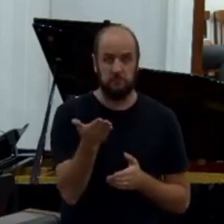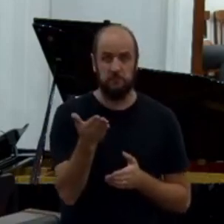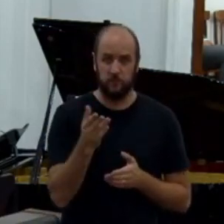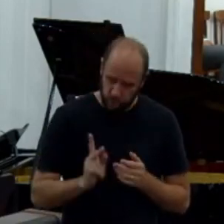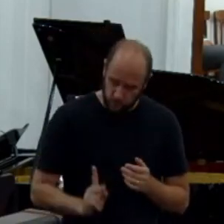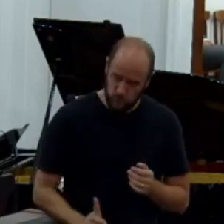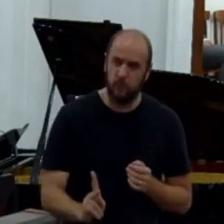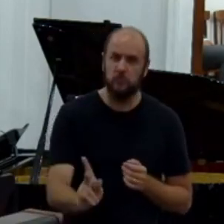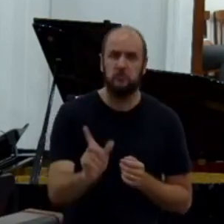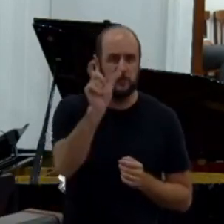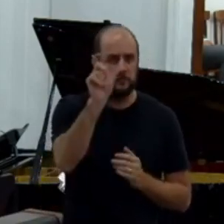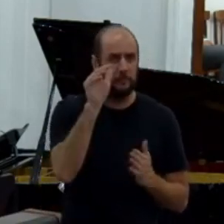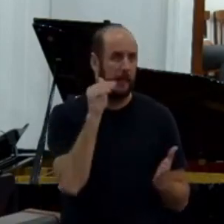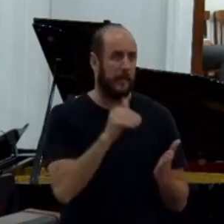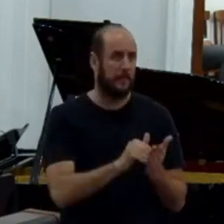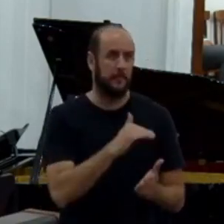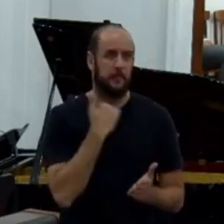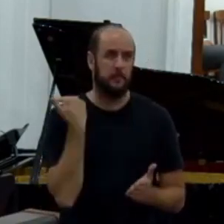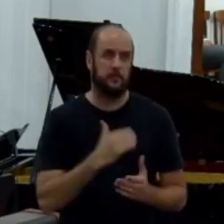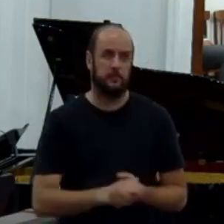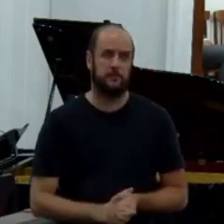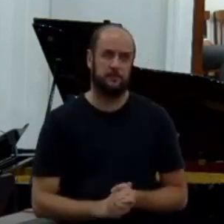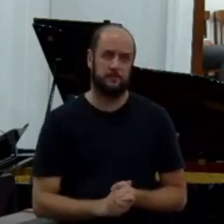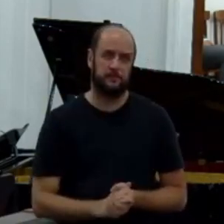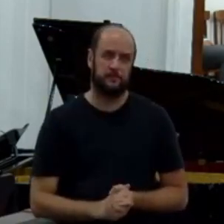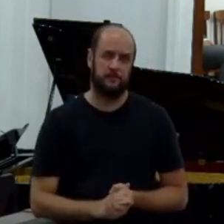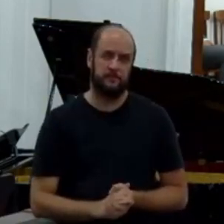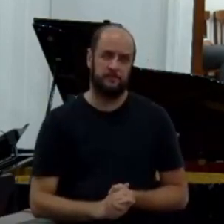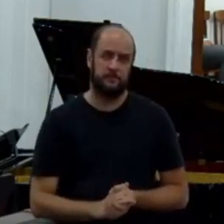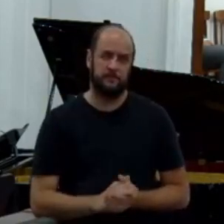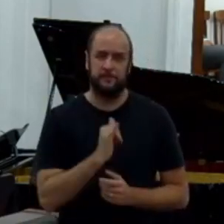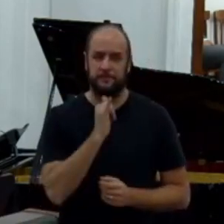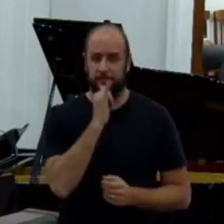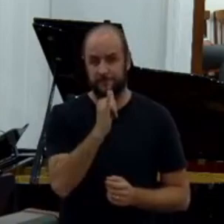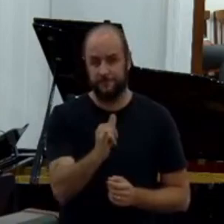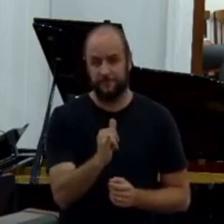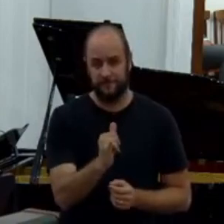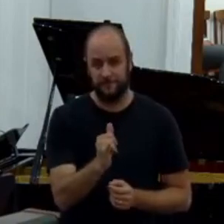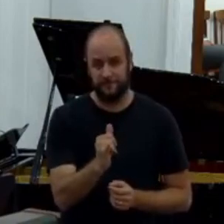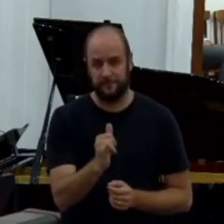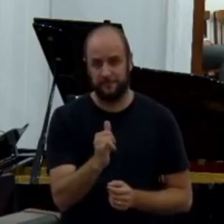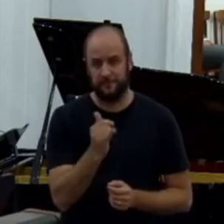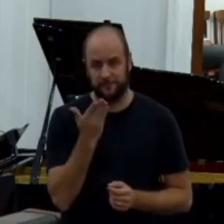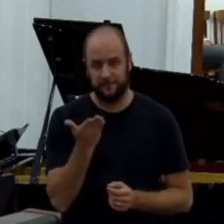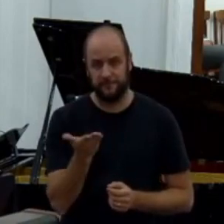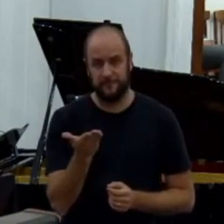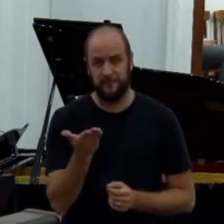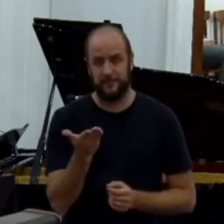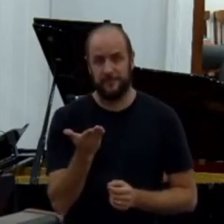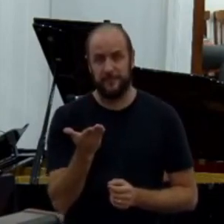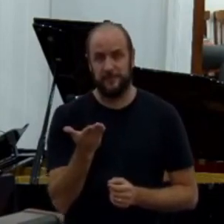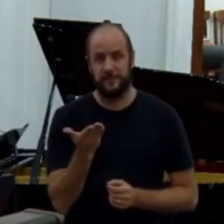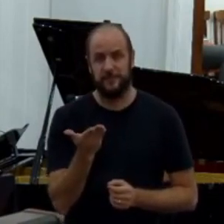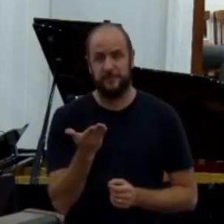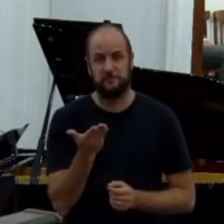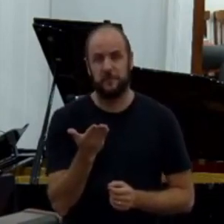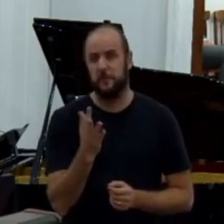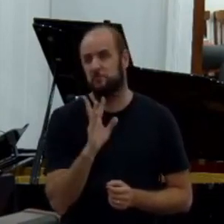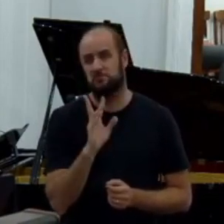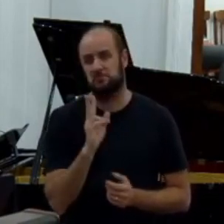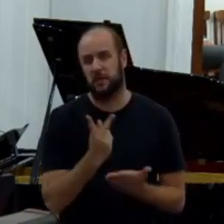vai continuar assim até a morte. Eu quero te dizer que isto é um